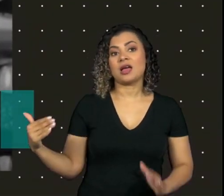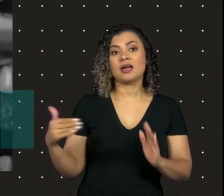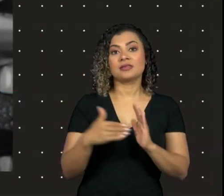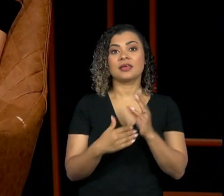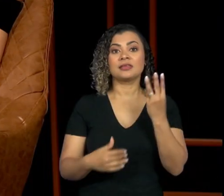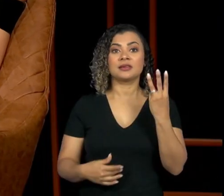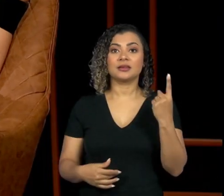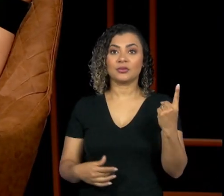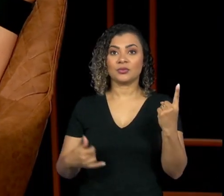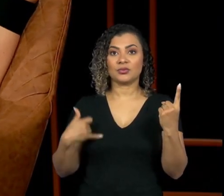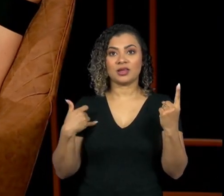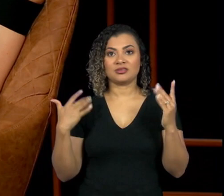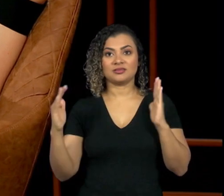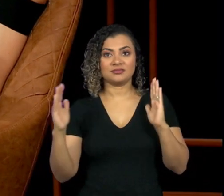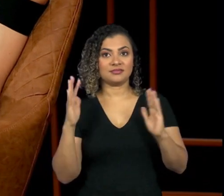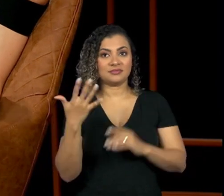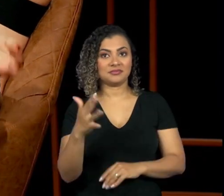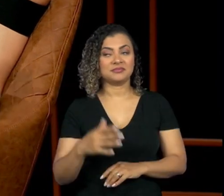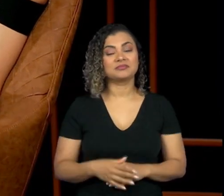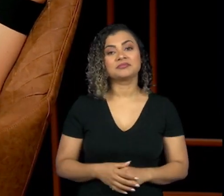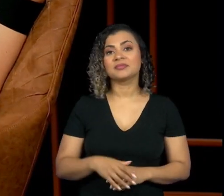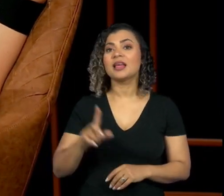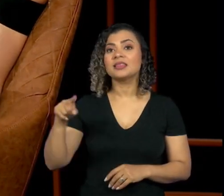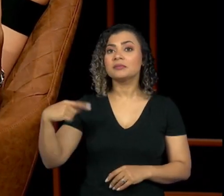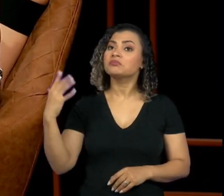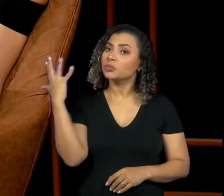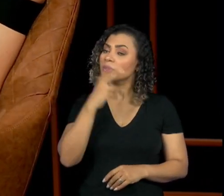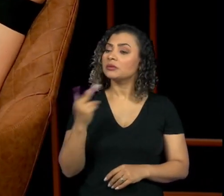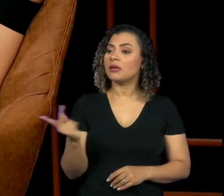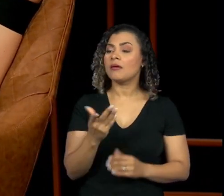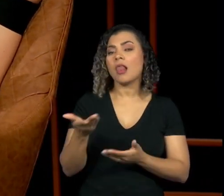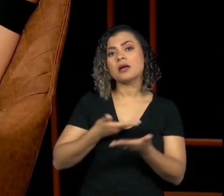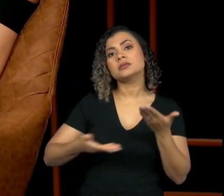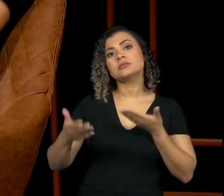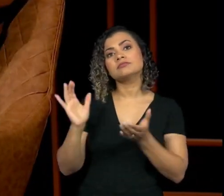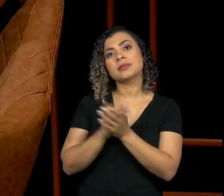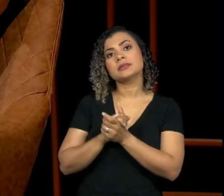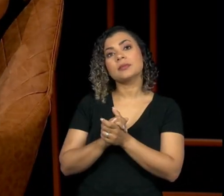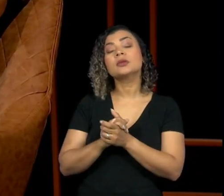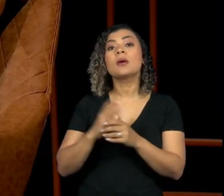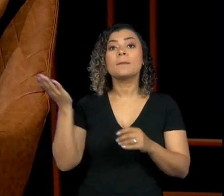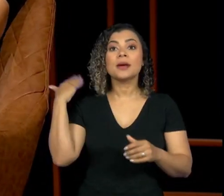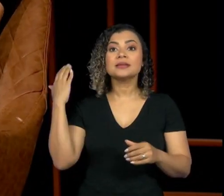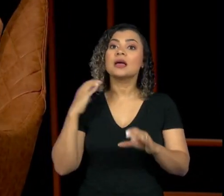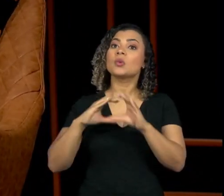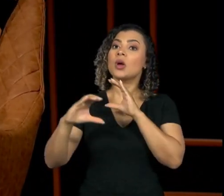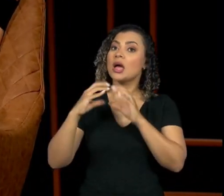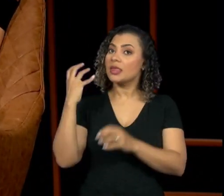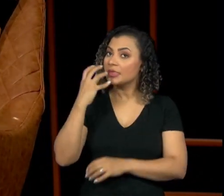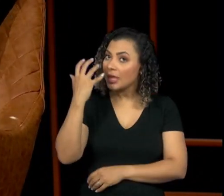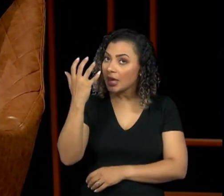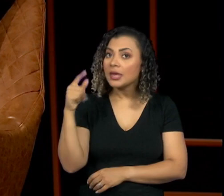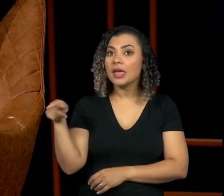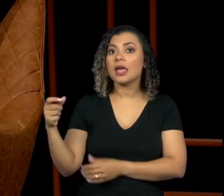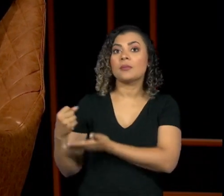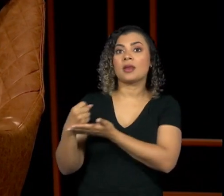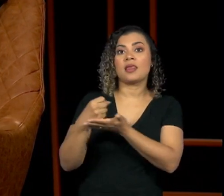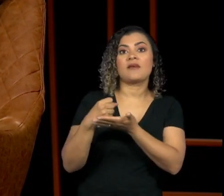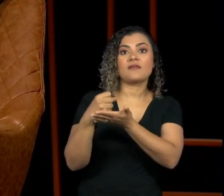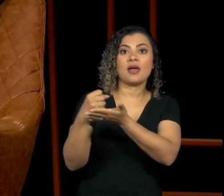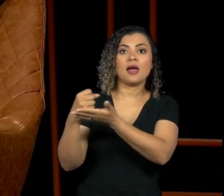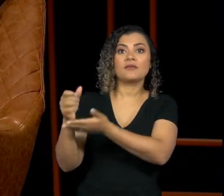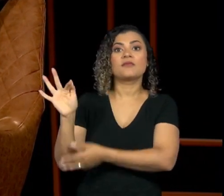os 31, 32. E era muito bonita a nossa relação. E na época, quando eu cantei no Barreto, ele me levava